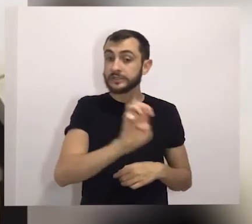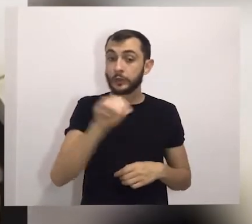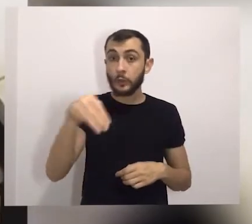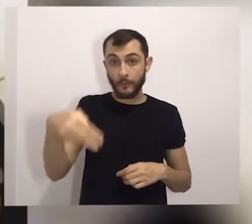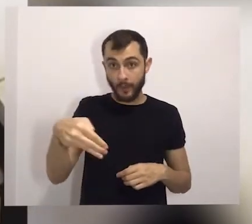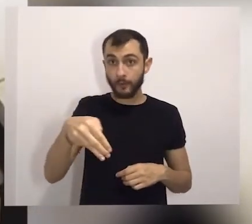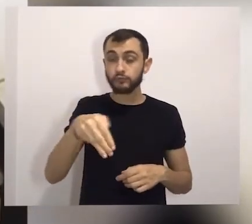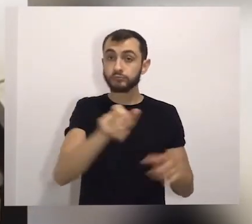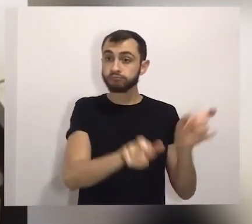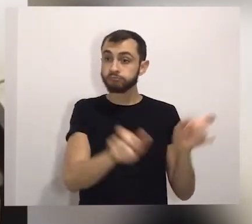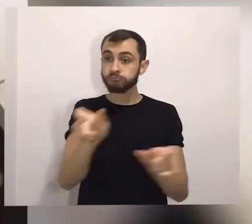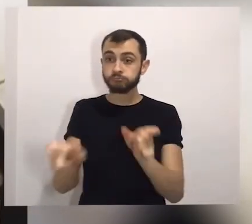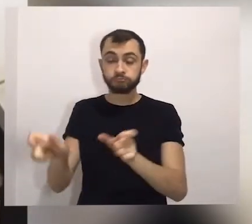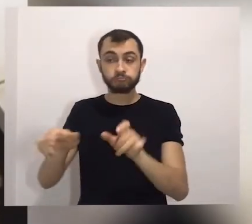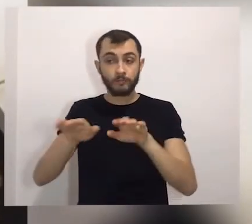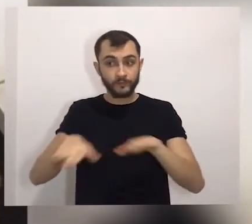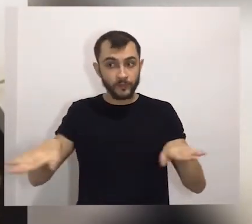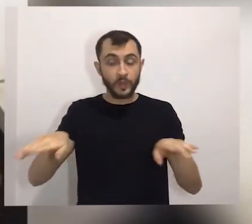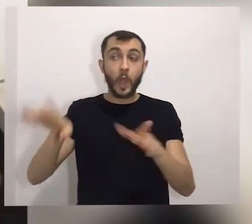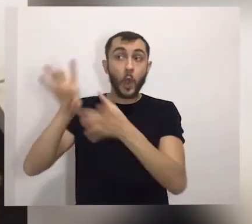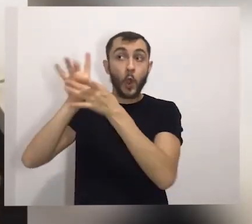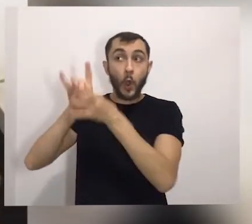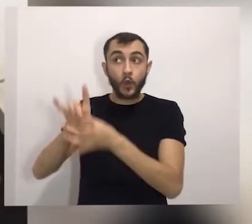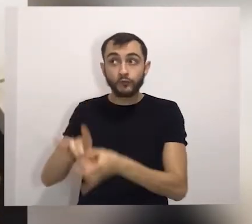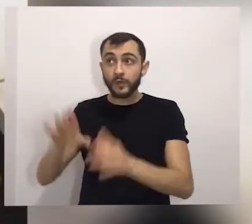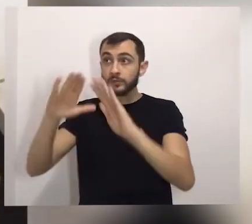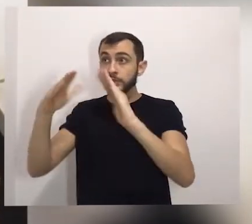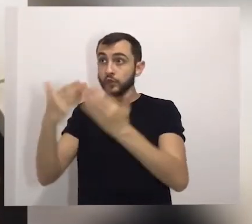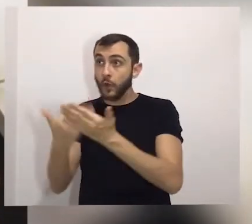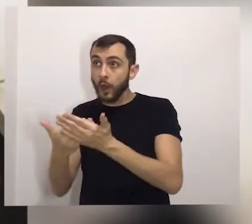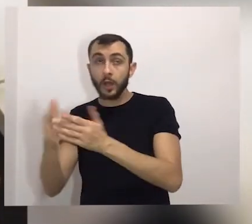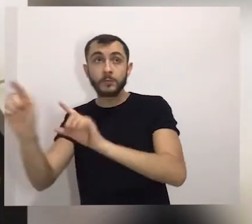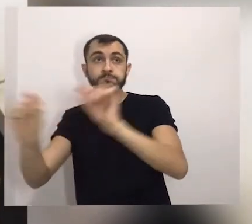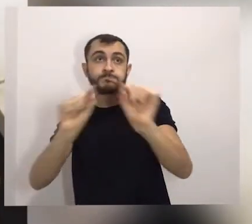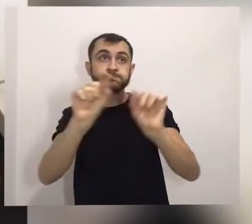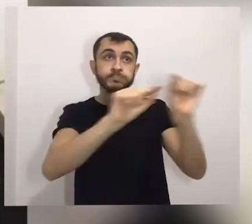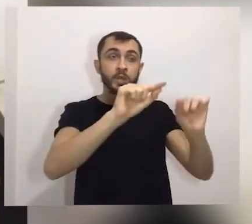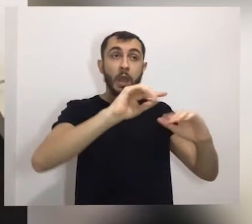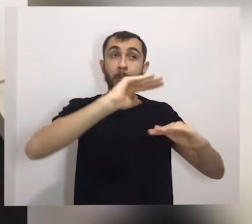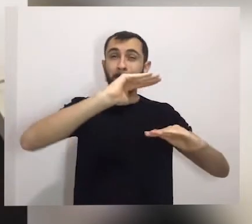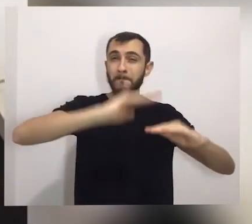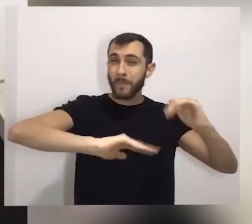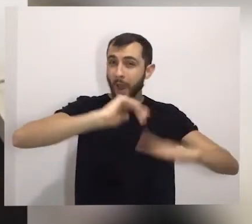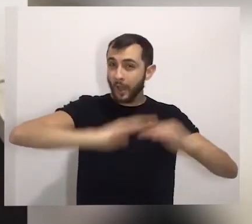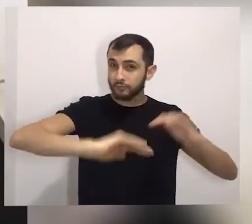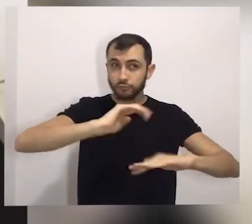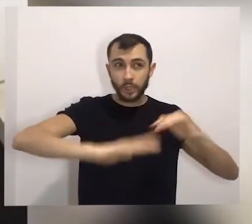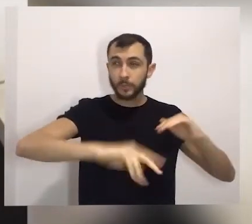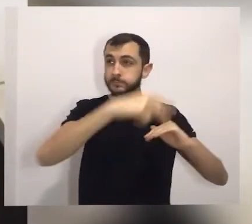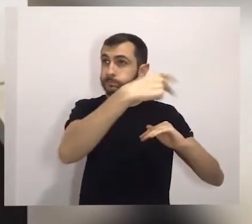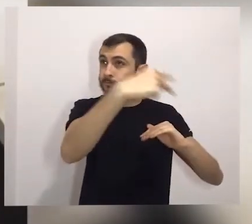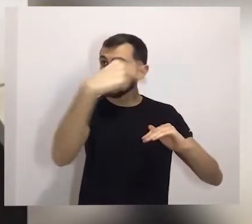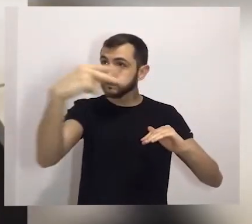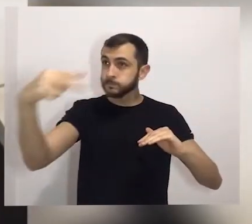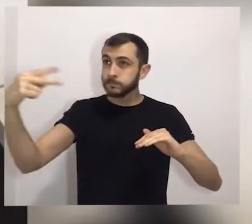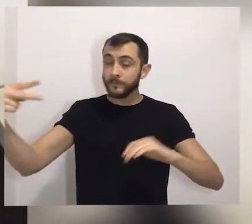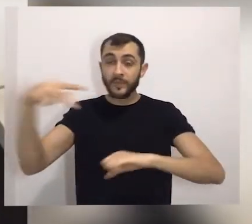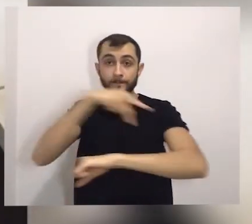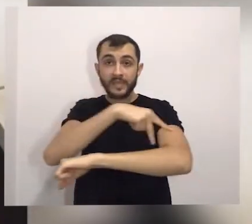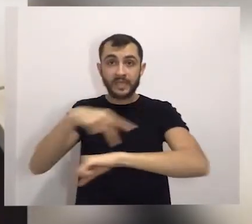etapa que iniciam, bem como o contexto das escolas e as práticas pedagógicas e projetos